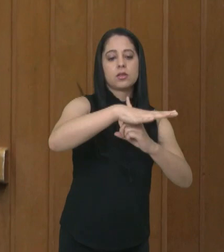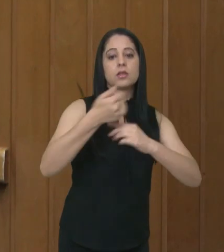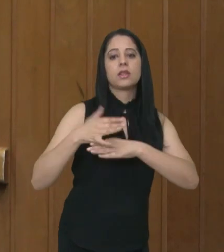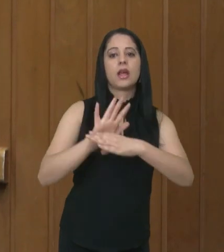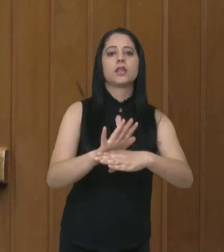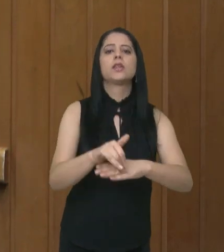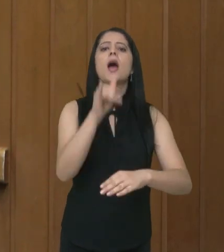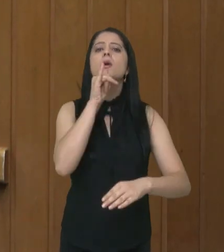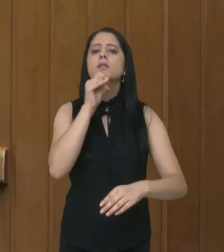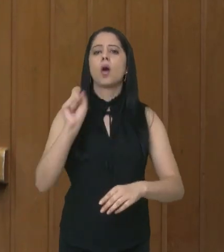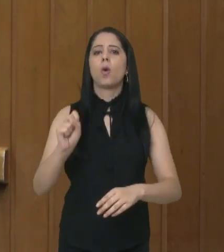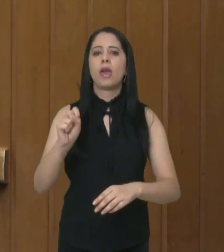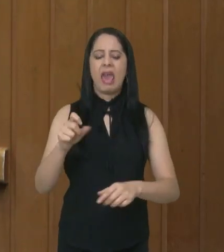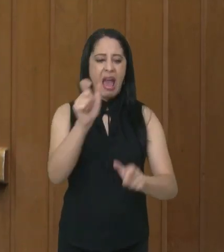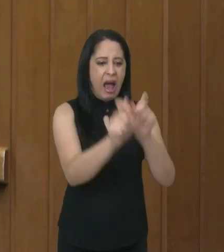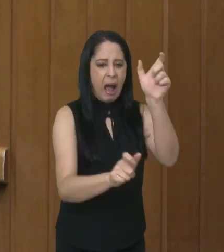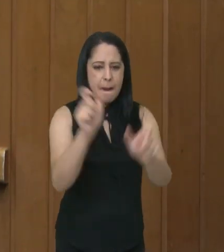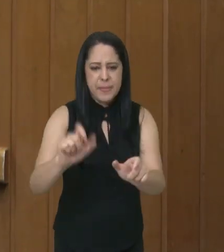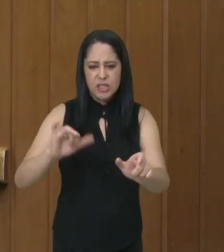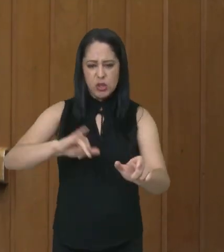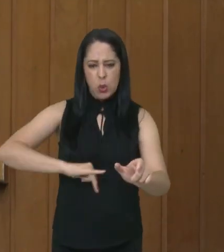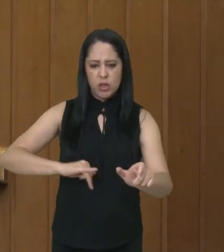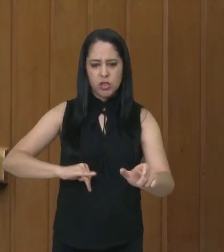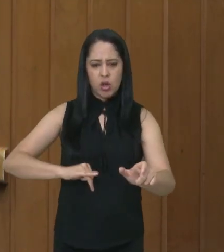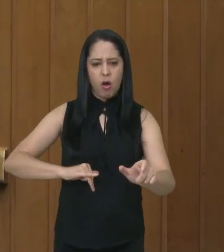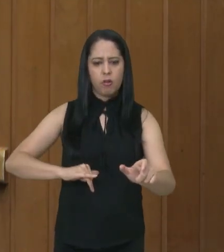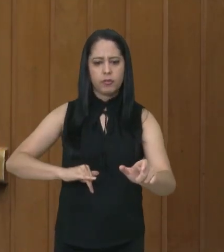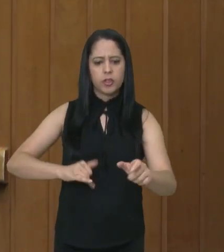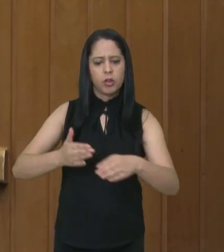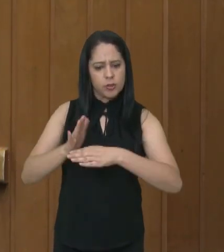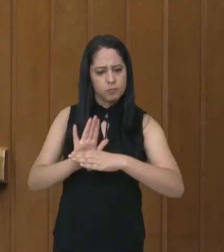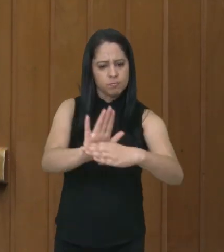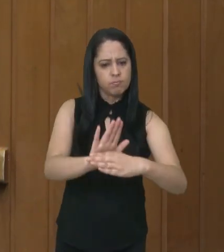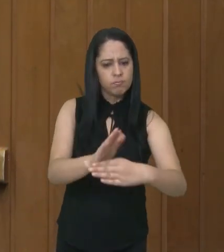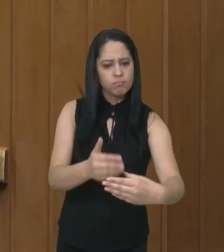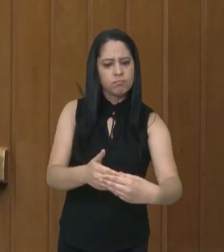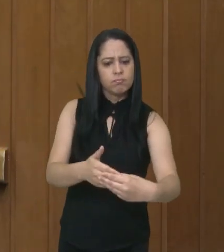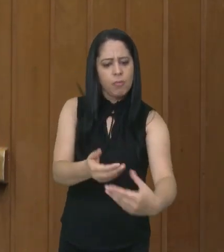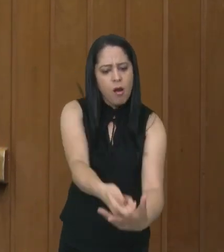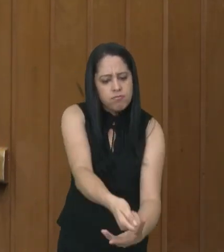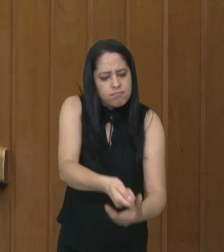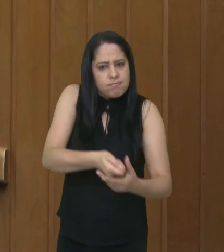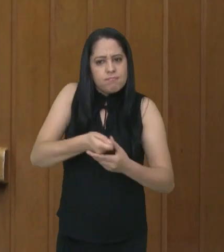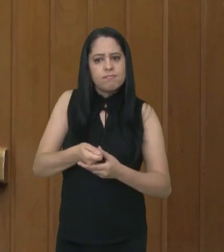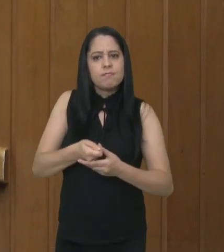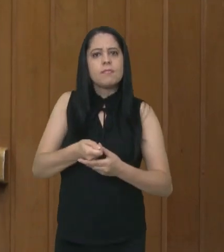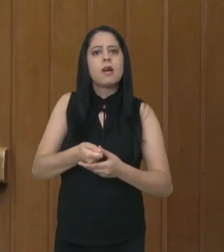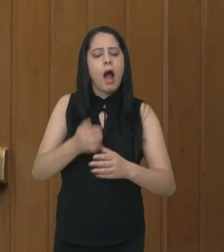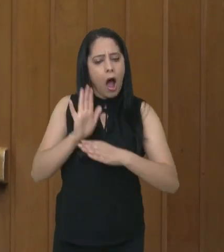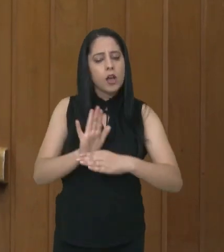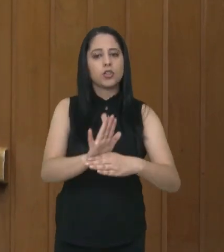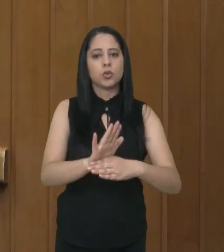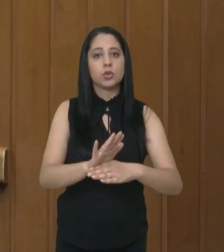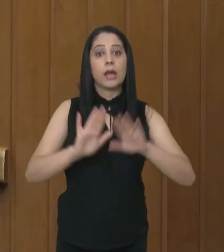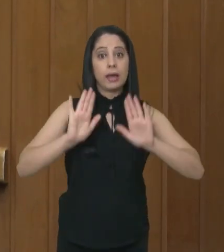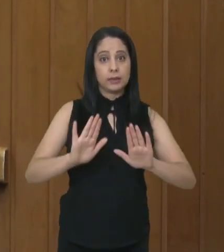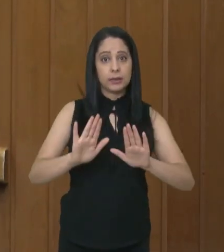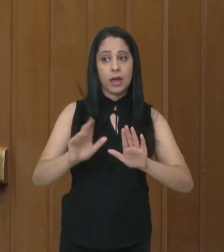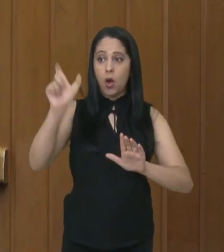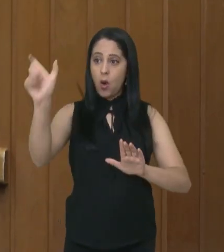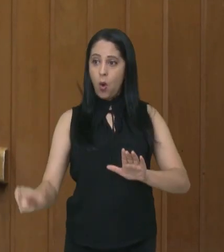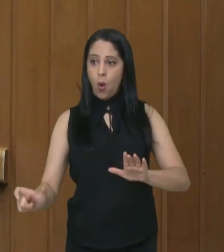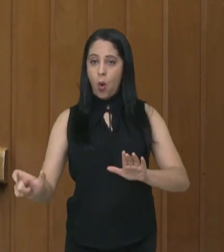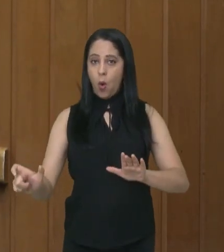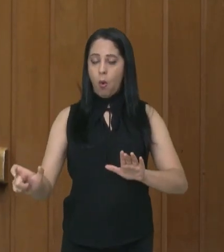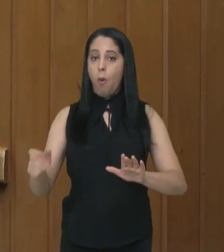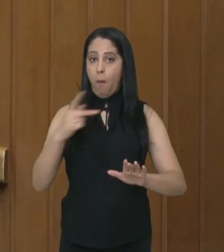aquele que está caído, é você estender as mãos. Então, que o novo presidente, a partir de janeiro, conserte essa fala